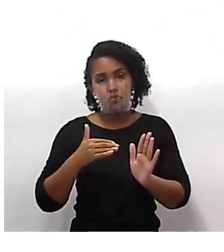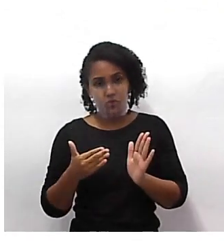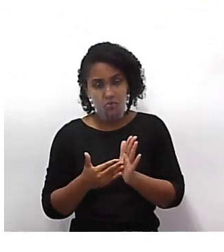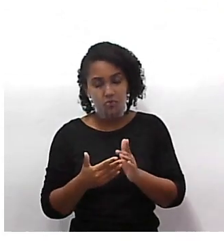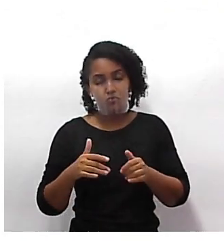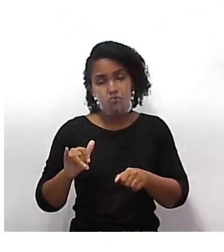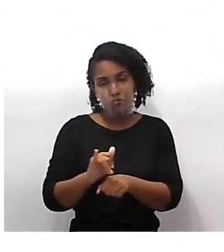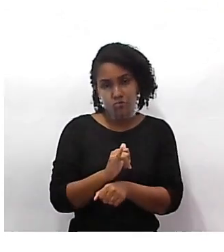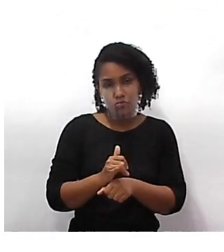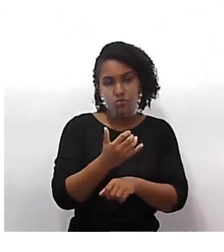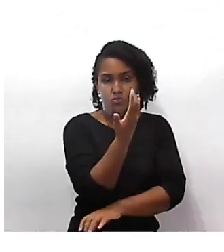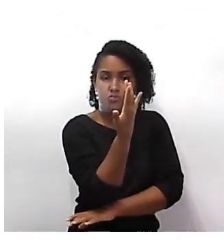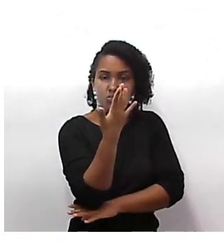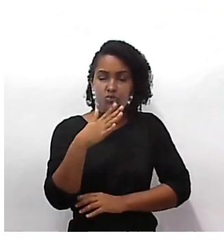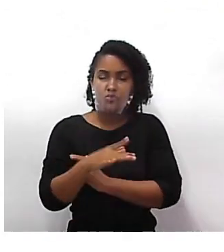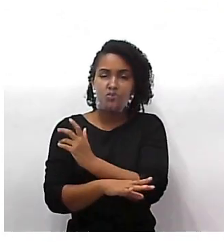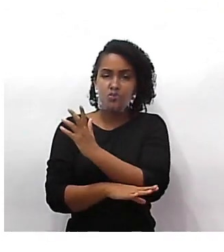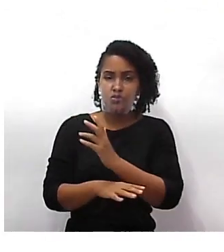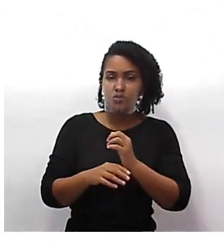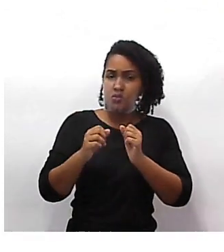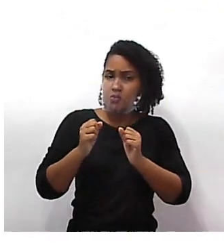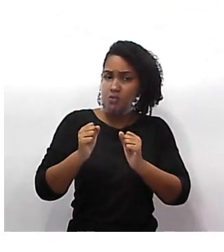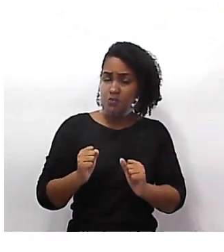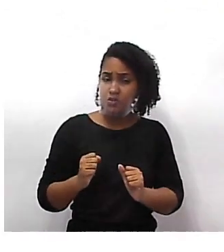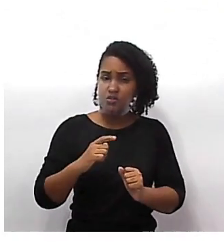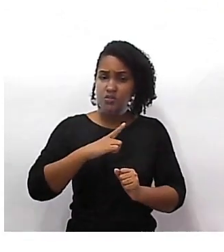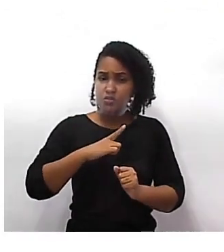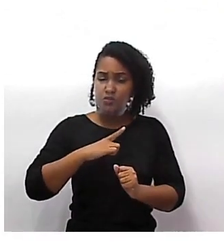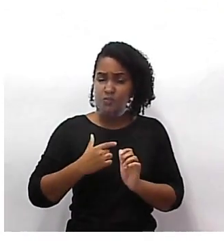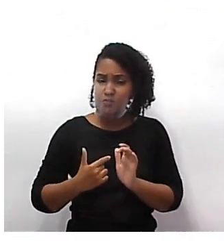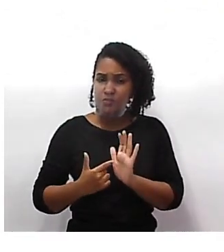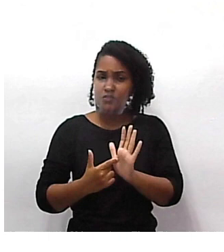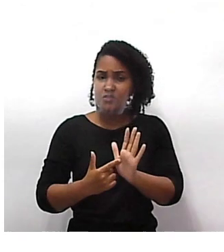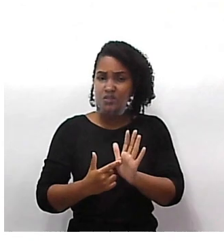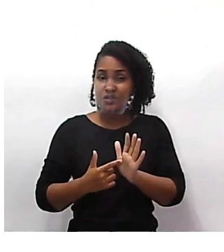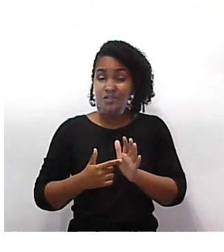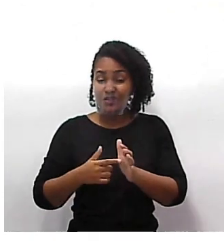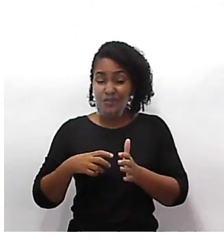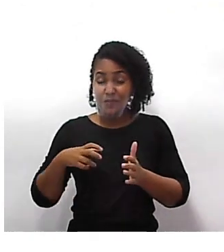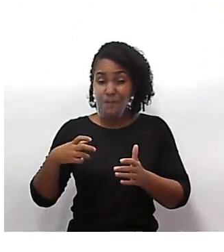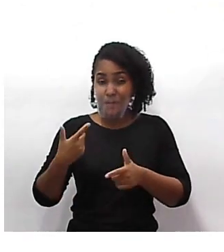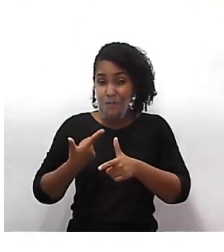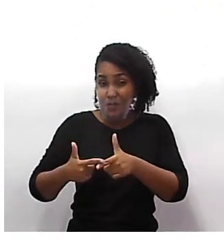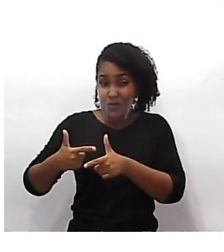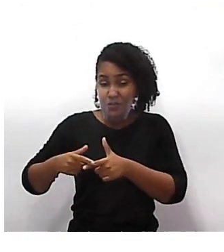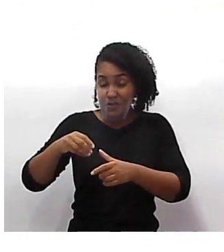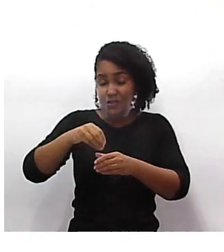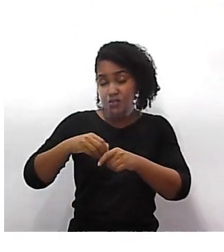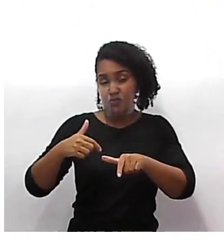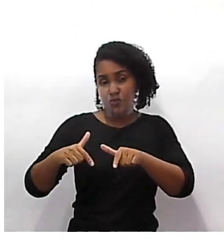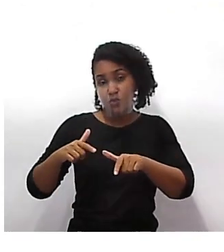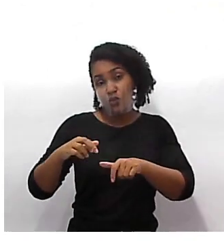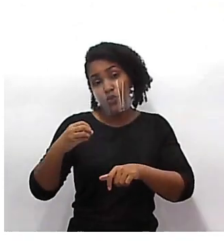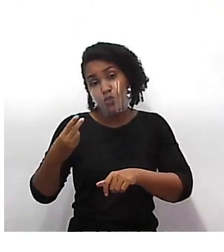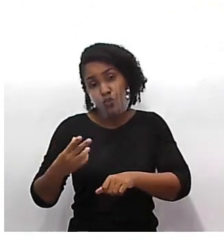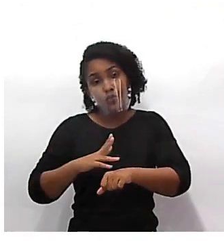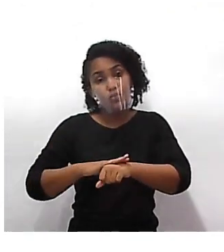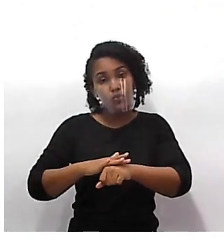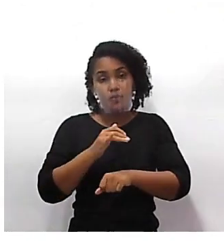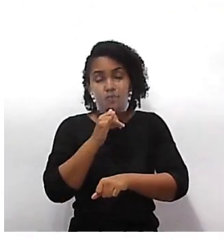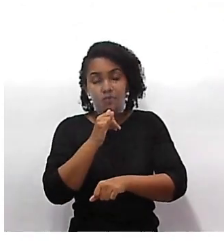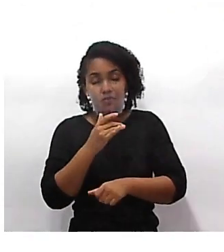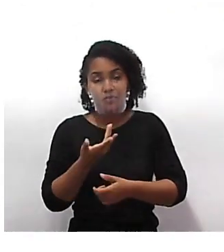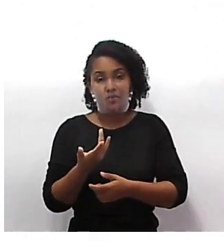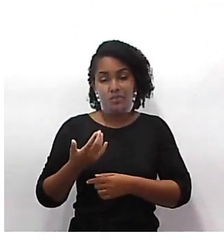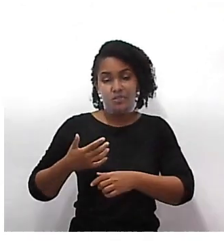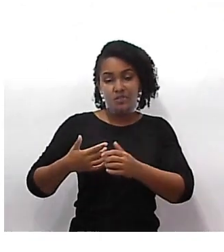condições ambientais de trabalho que possa causar acidente do trabalho ou doença profissional, com lesão